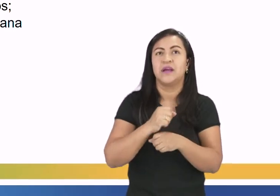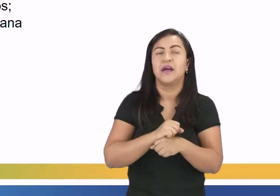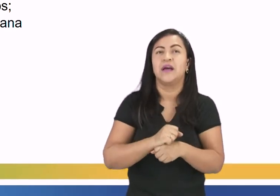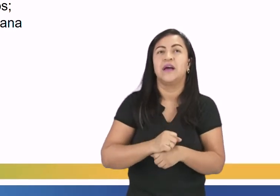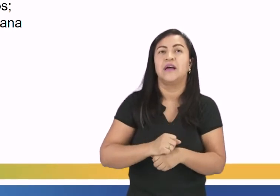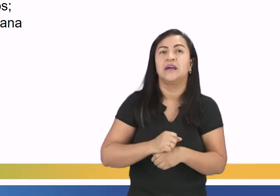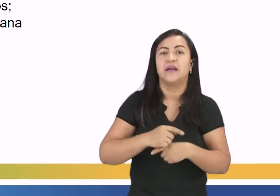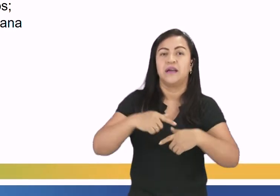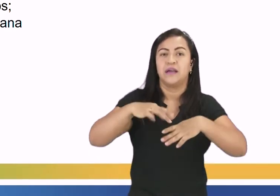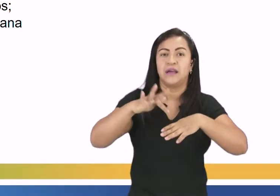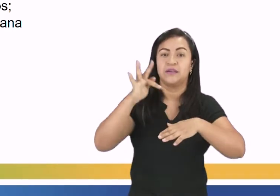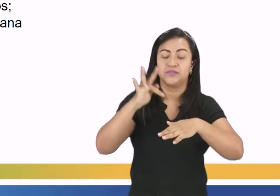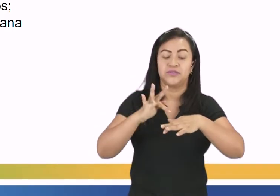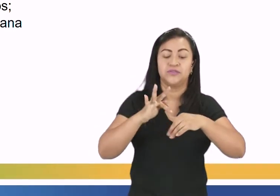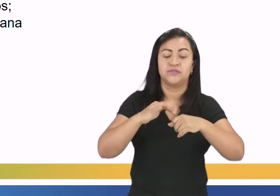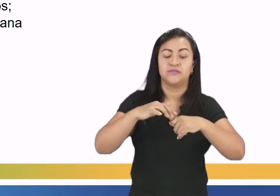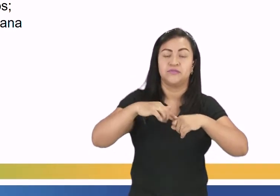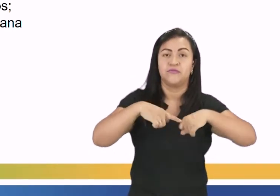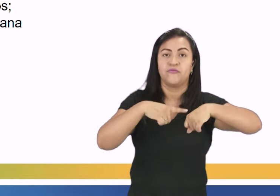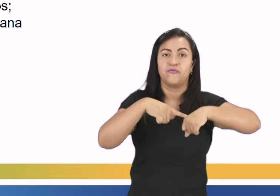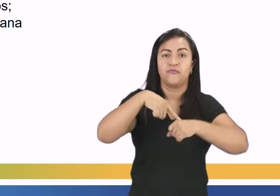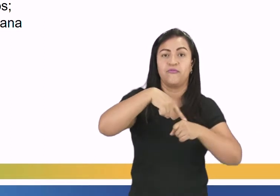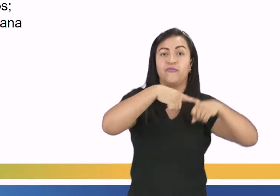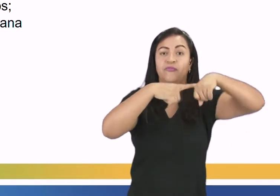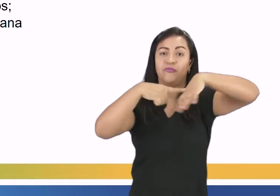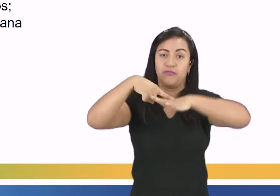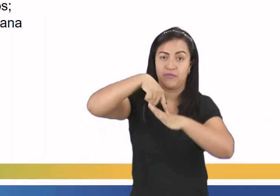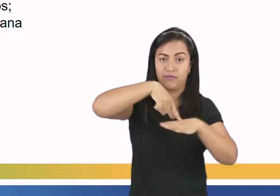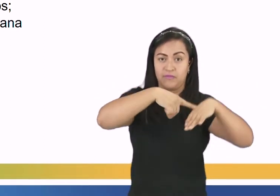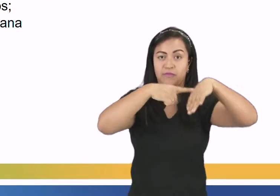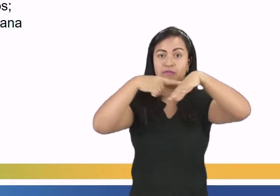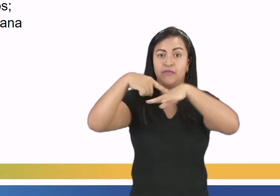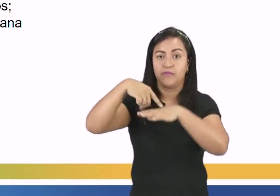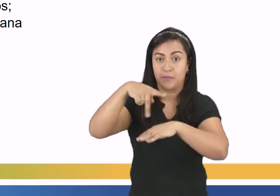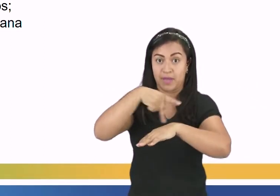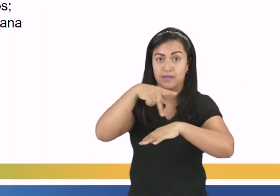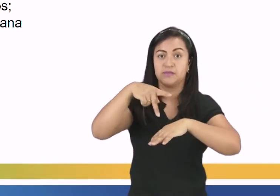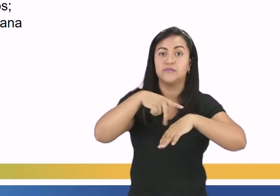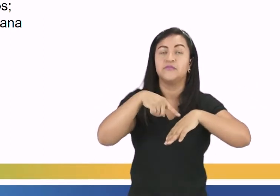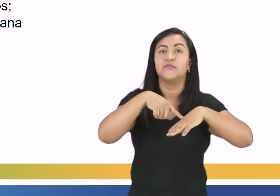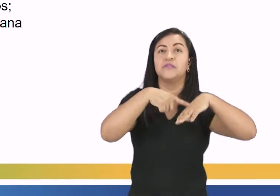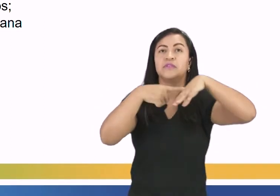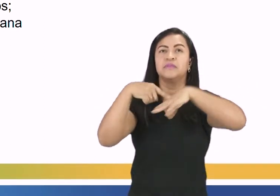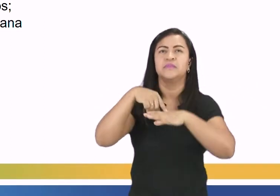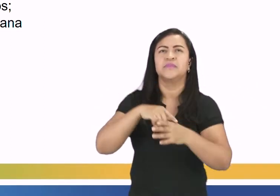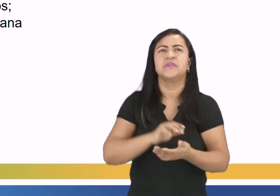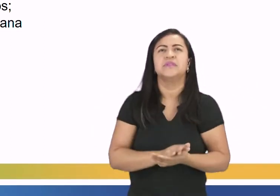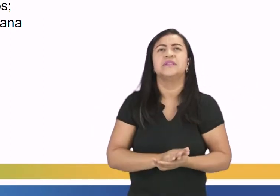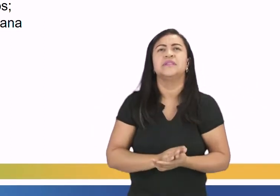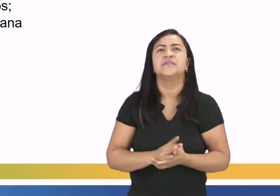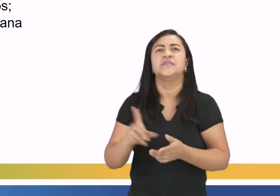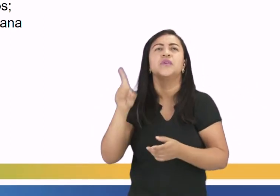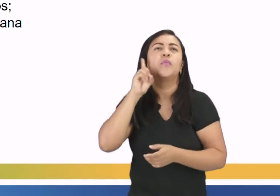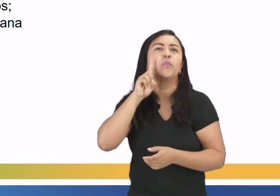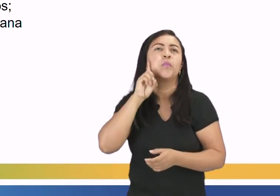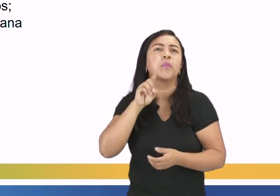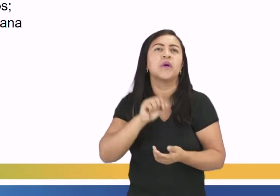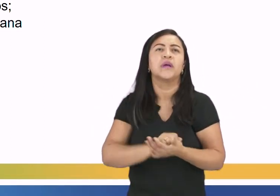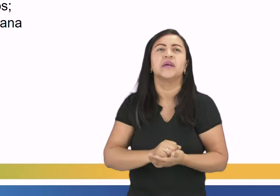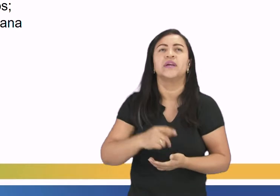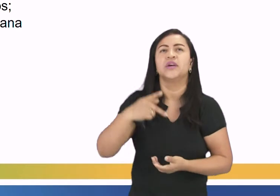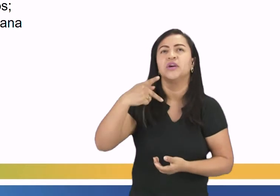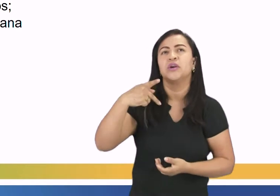aos Estados Unidos. Porto Rico foi transformado em protetorado dos Estados Unidos e